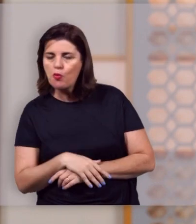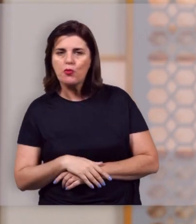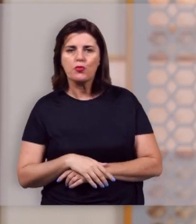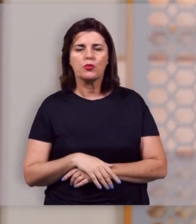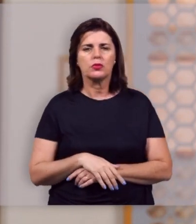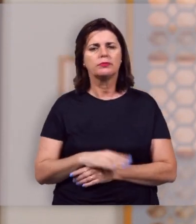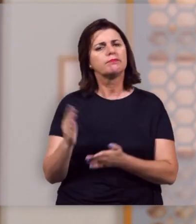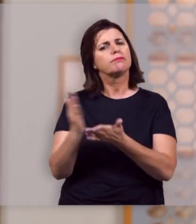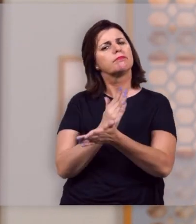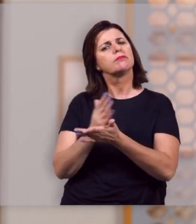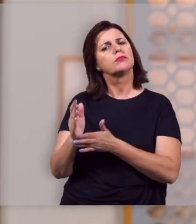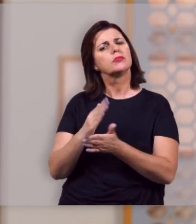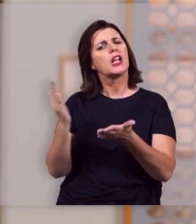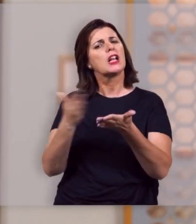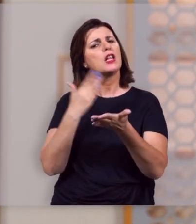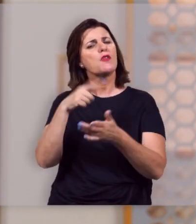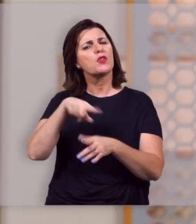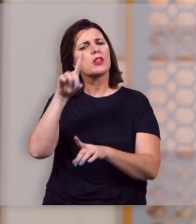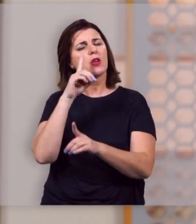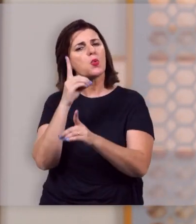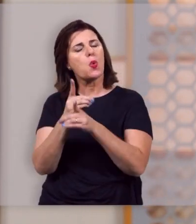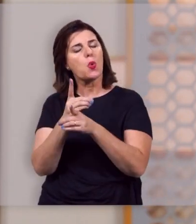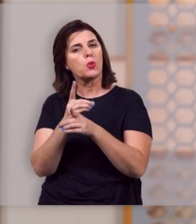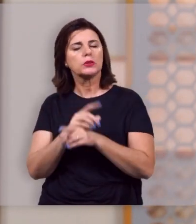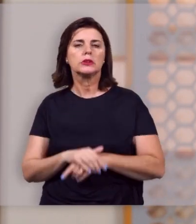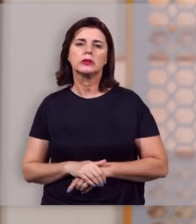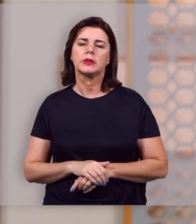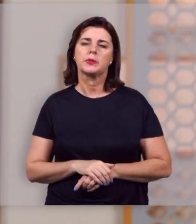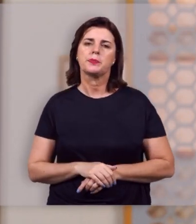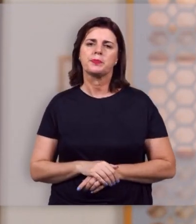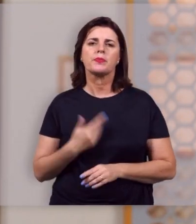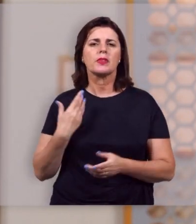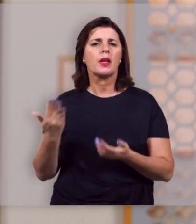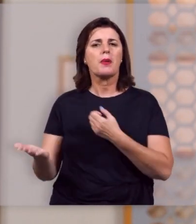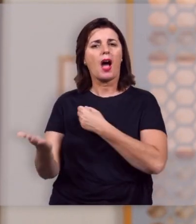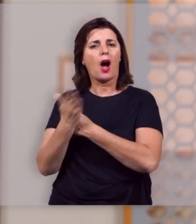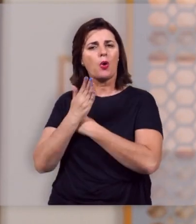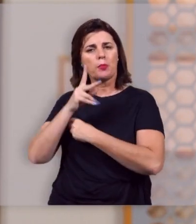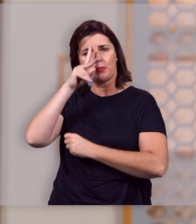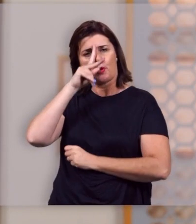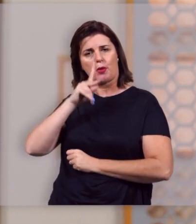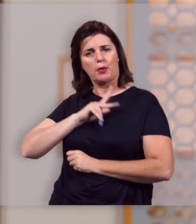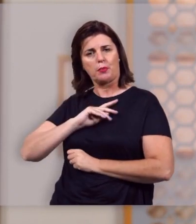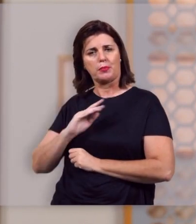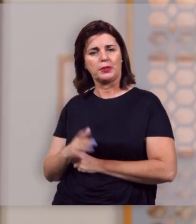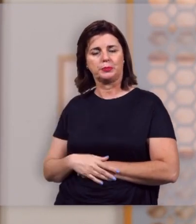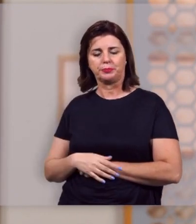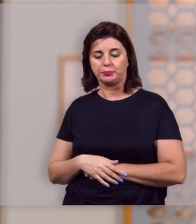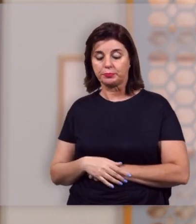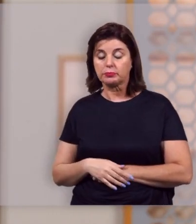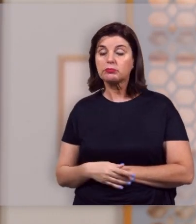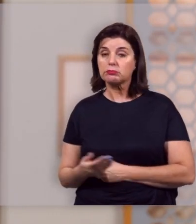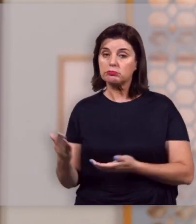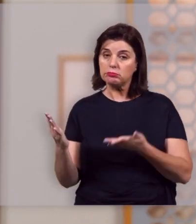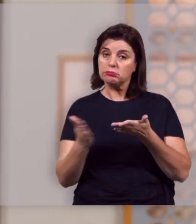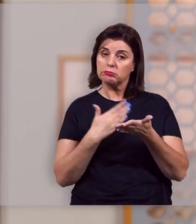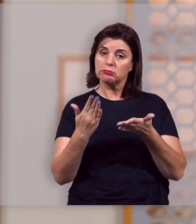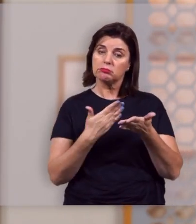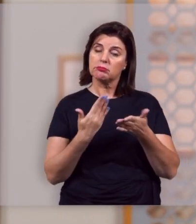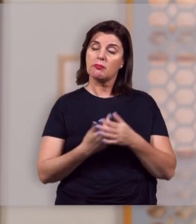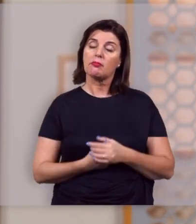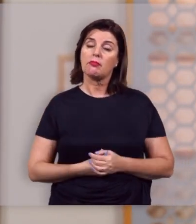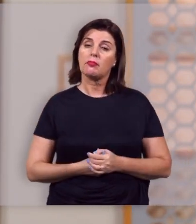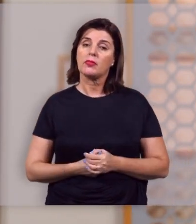saindo. A maioria dos livros que você encontra são livros de autoajuda. E nesses